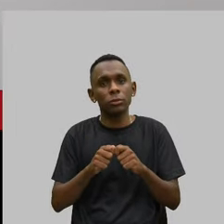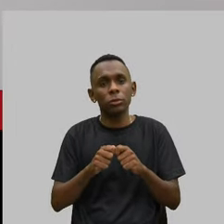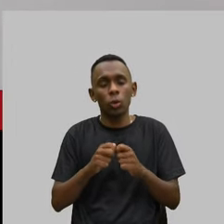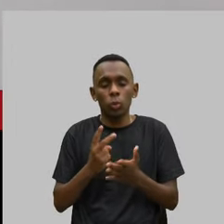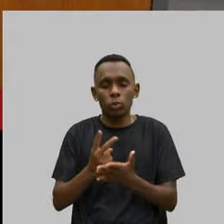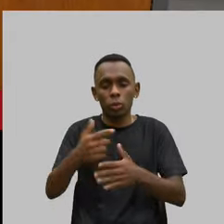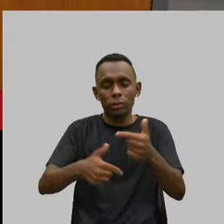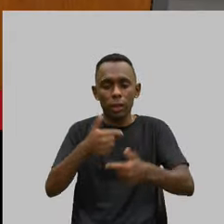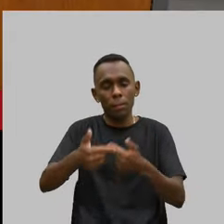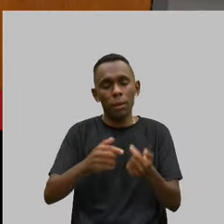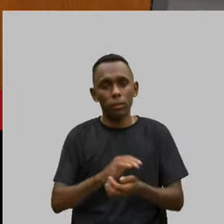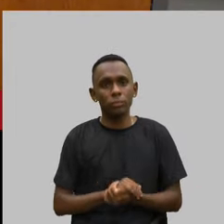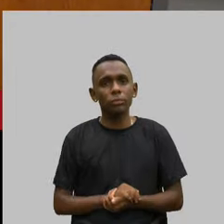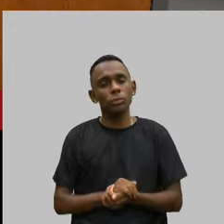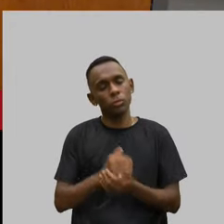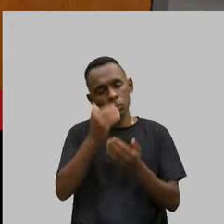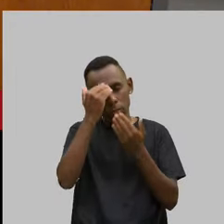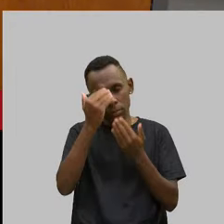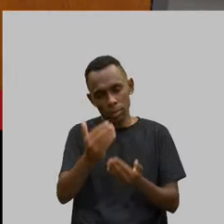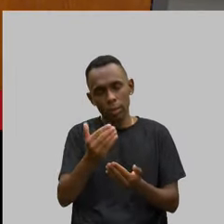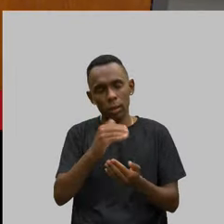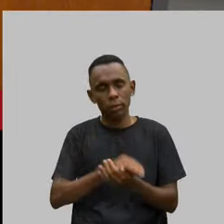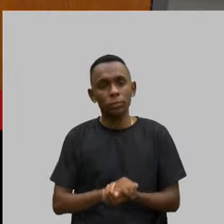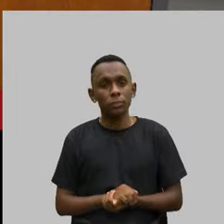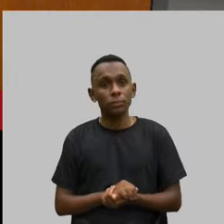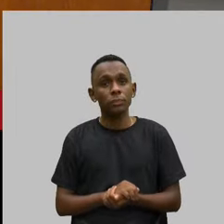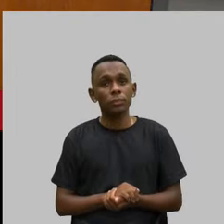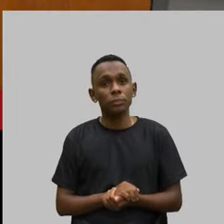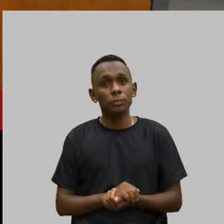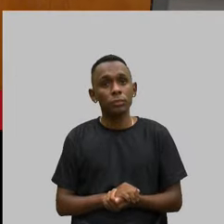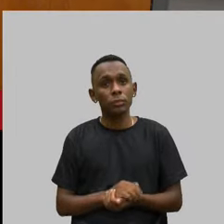Presidente Obrigado Deputado Rod com a palavra Deputado